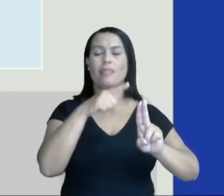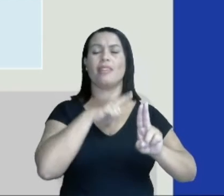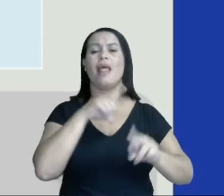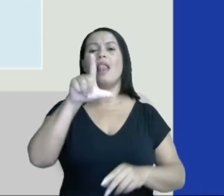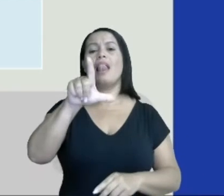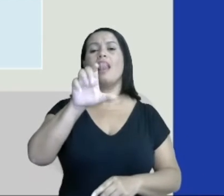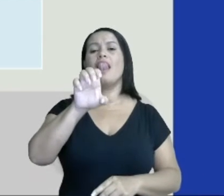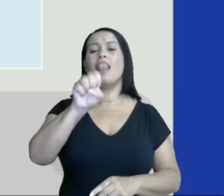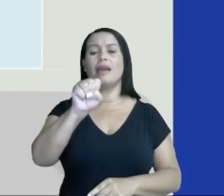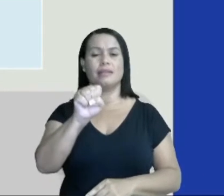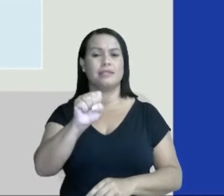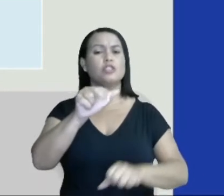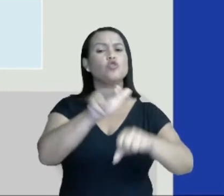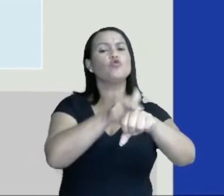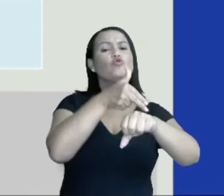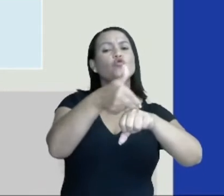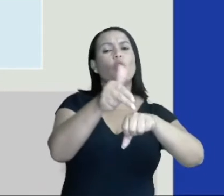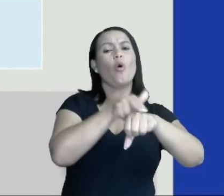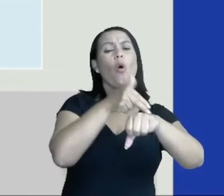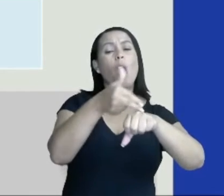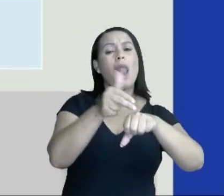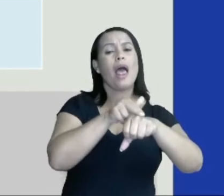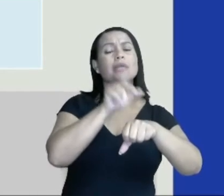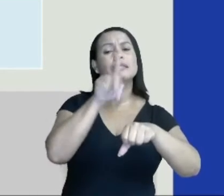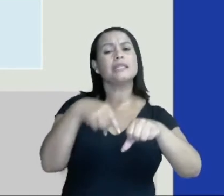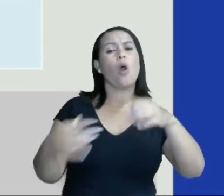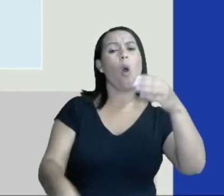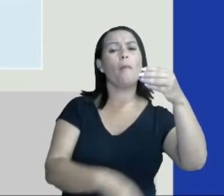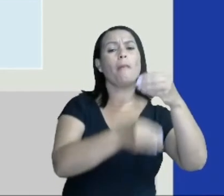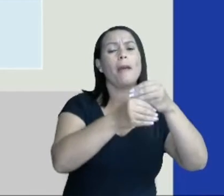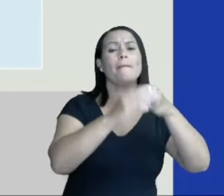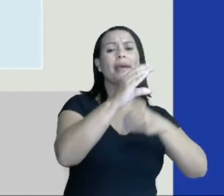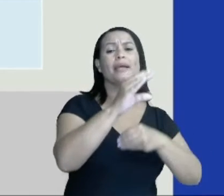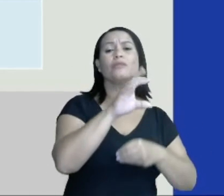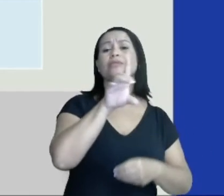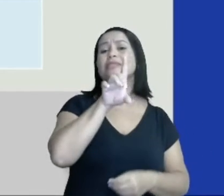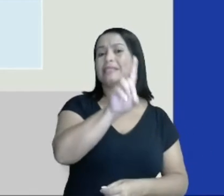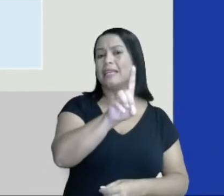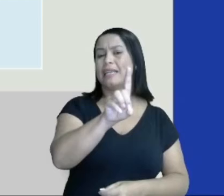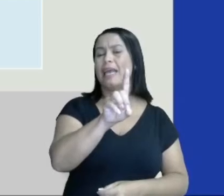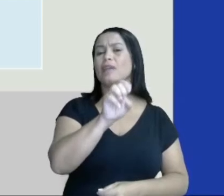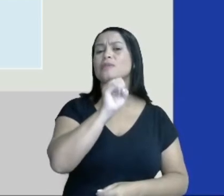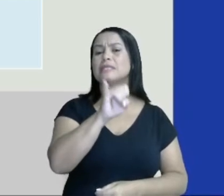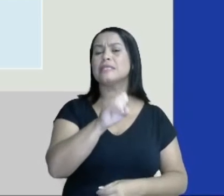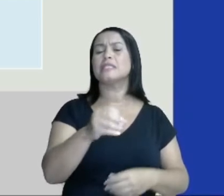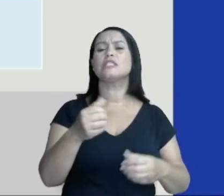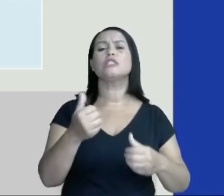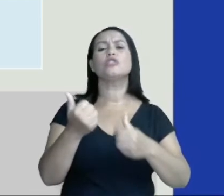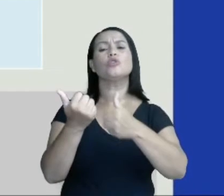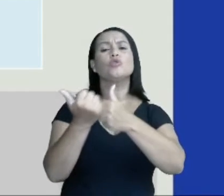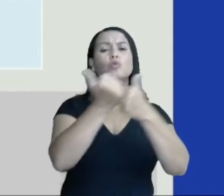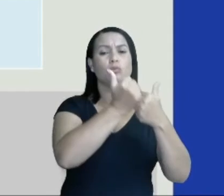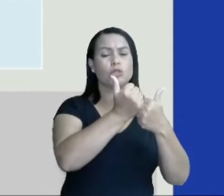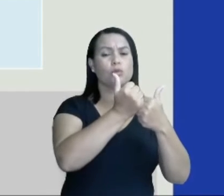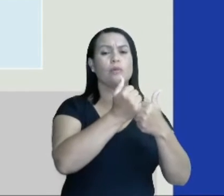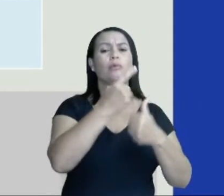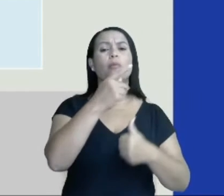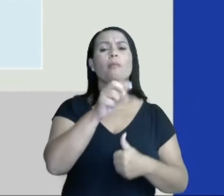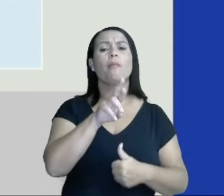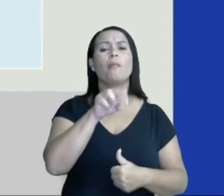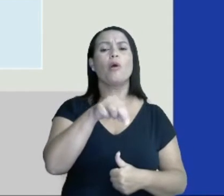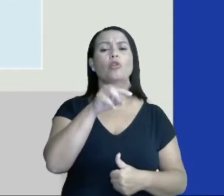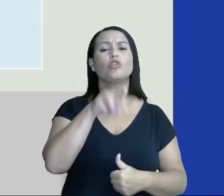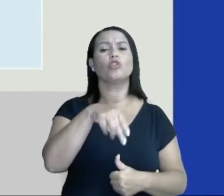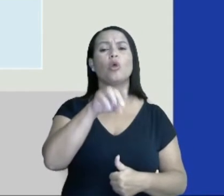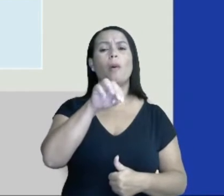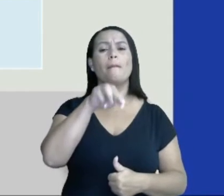les. E o chocolate, que é o complemento direto, se a gente substitui por um pronome, a